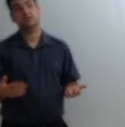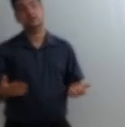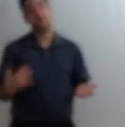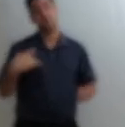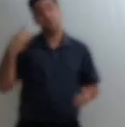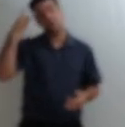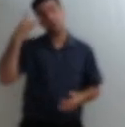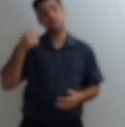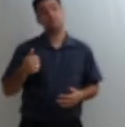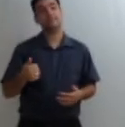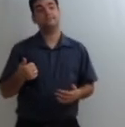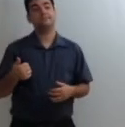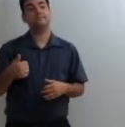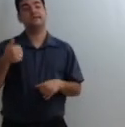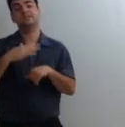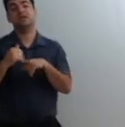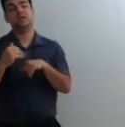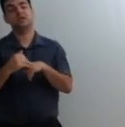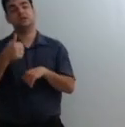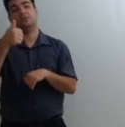estabelecer determinadas